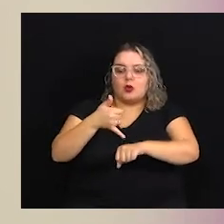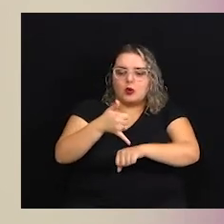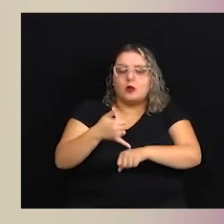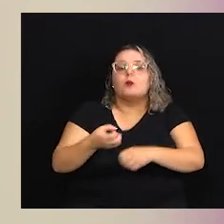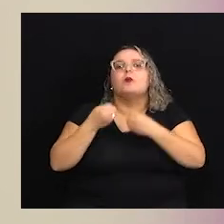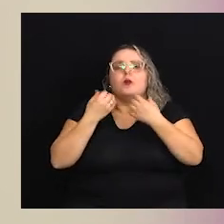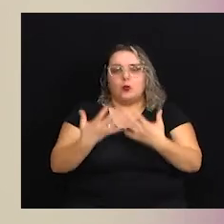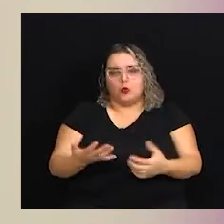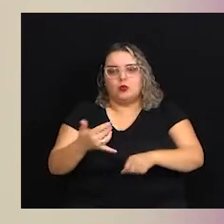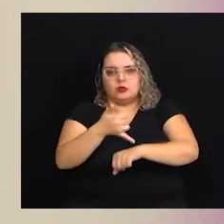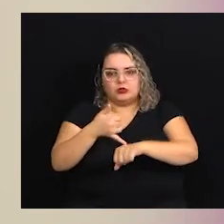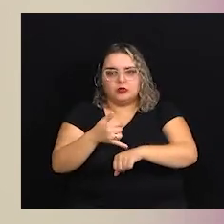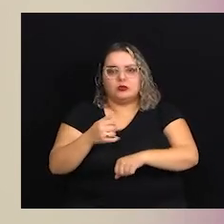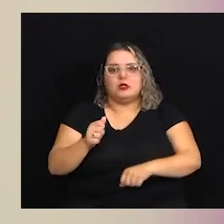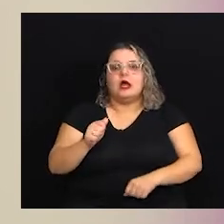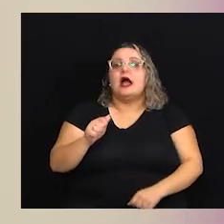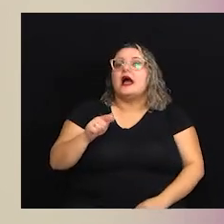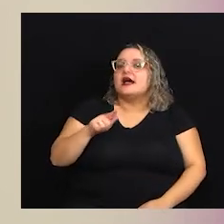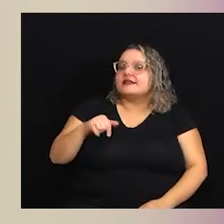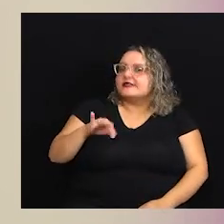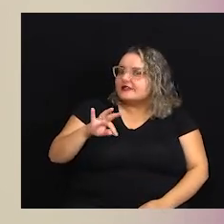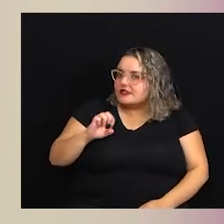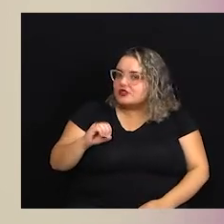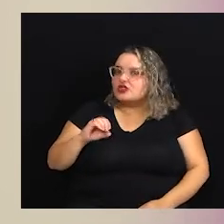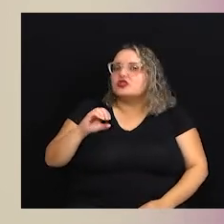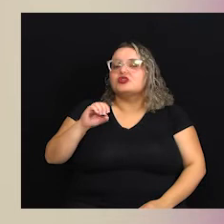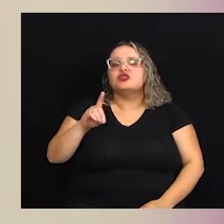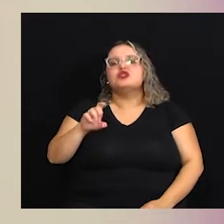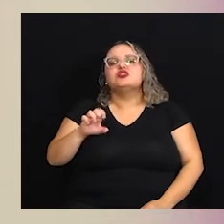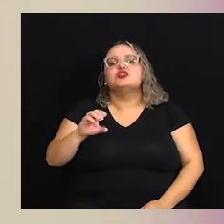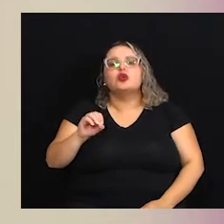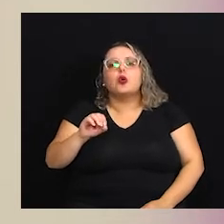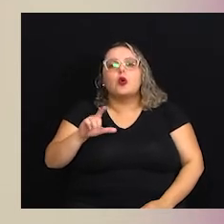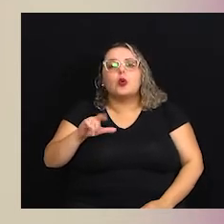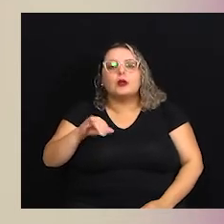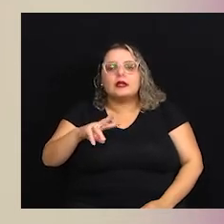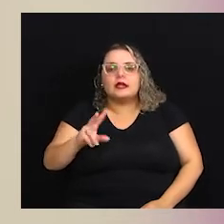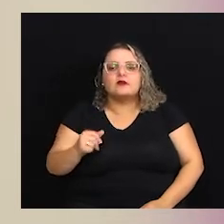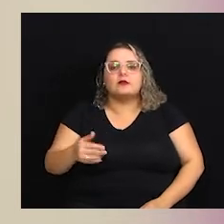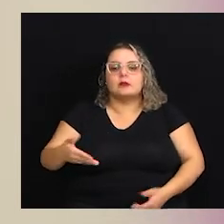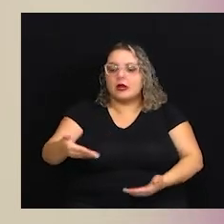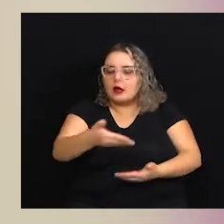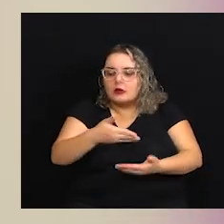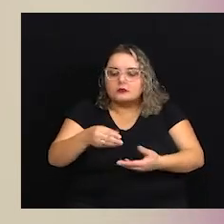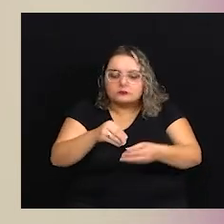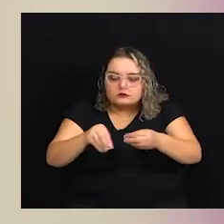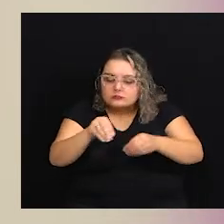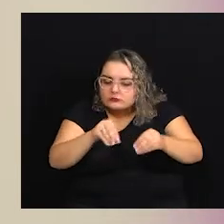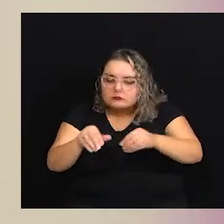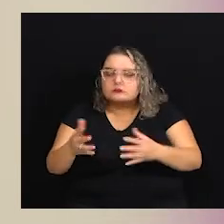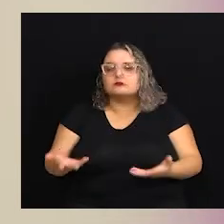para as gorduras, gorduras boas. Azeite de oliva, para temperar, para finalizar.